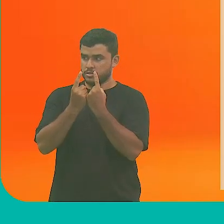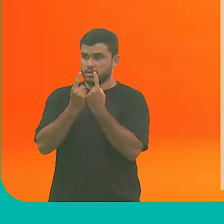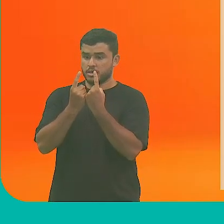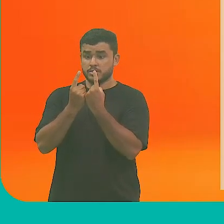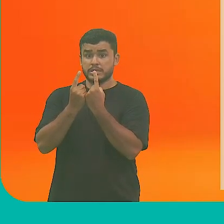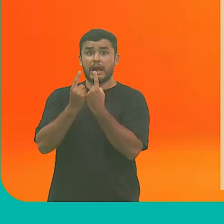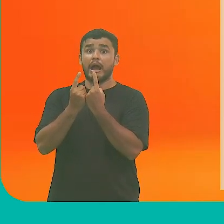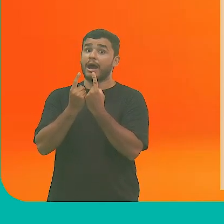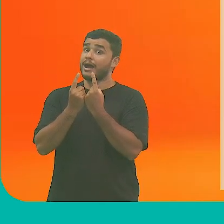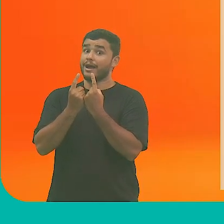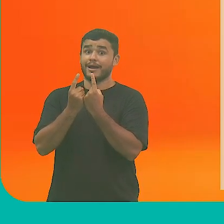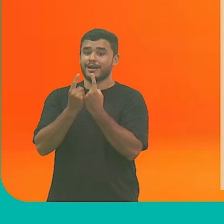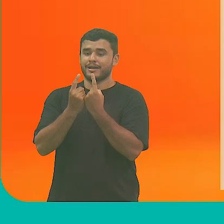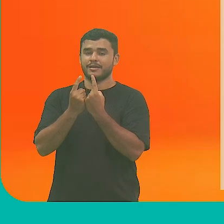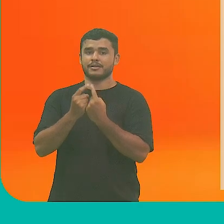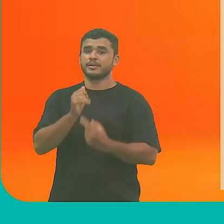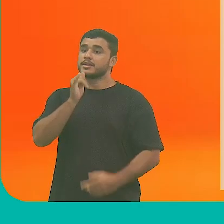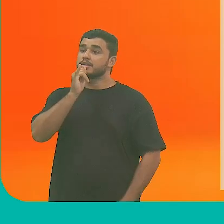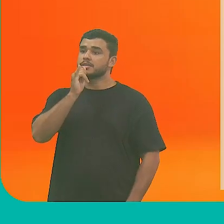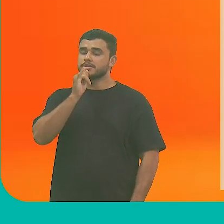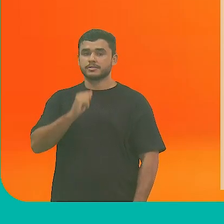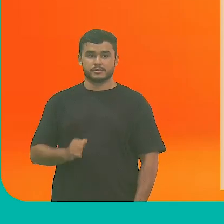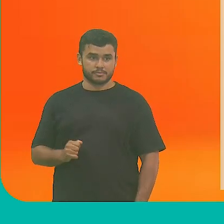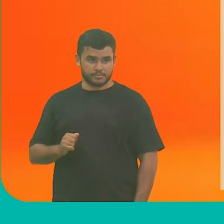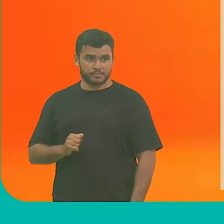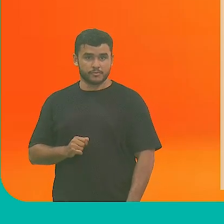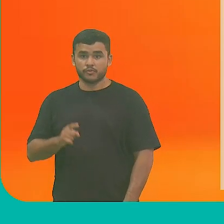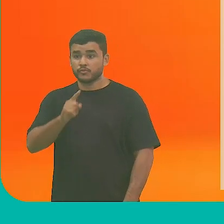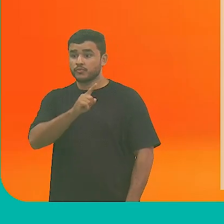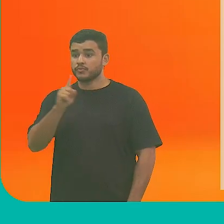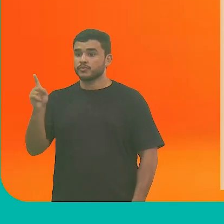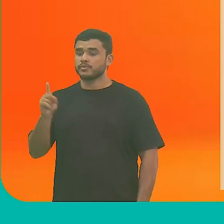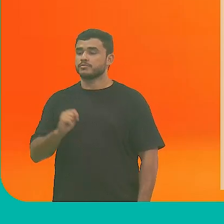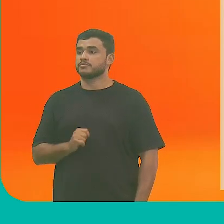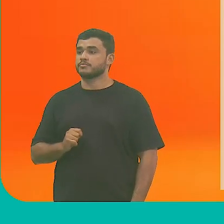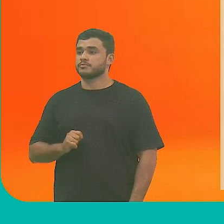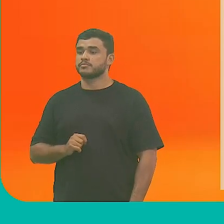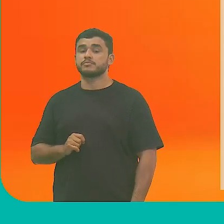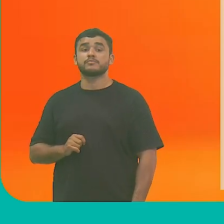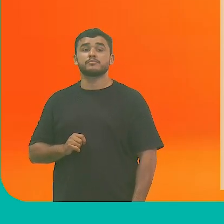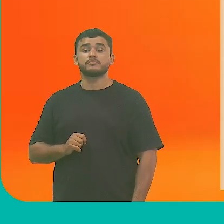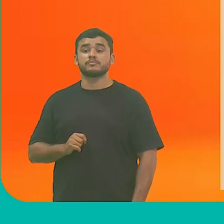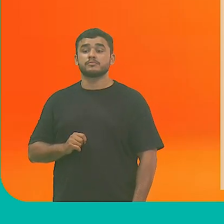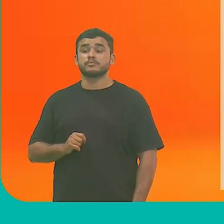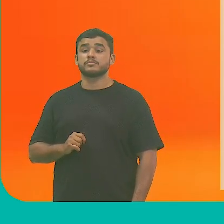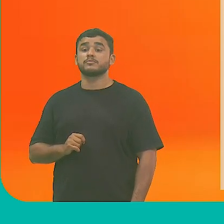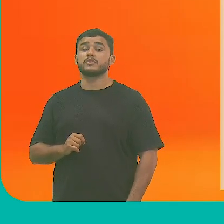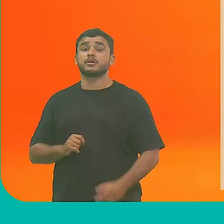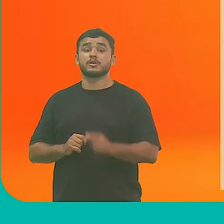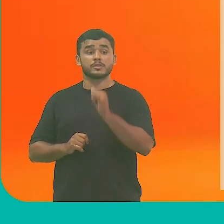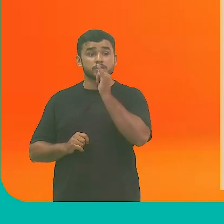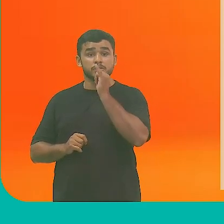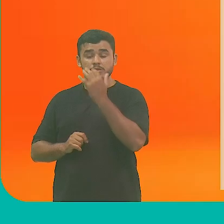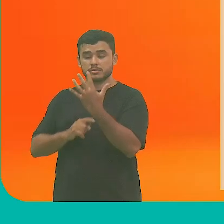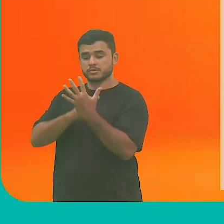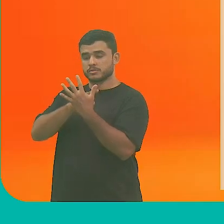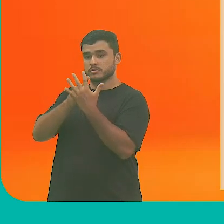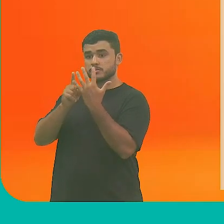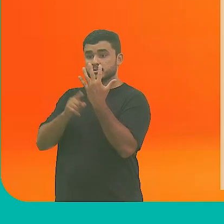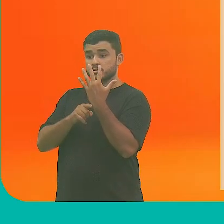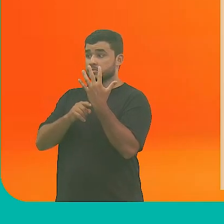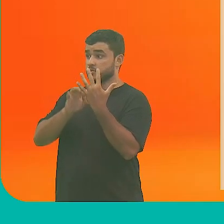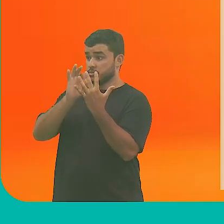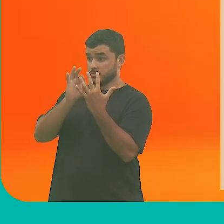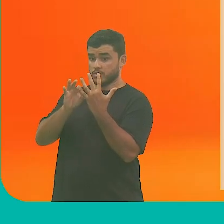possa entender, eu não tenho 5 termos. Quanto é que é 5 mais 1? 6. 6 dividido por